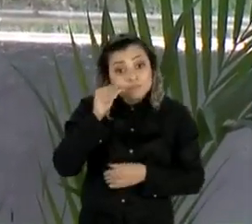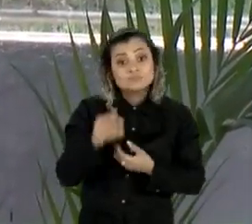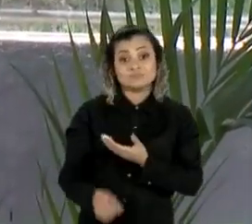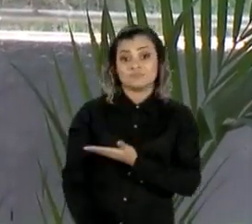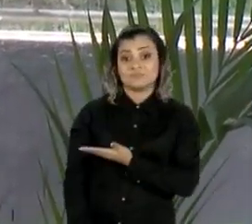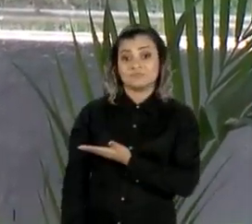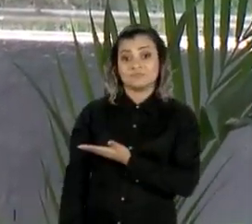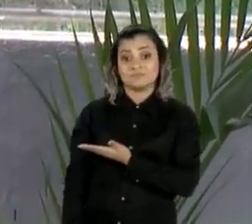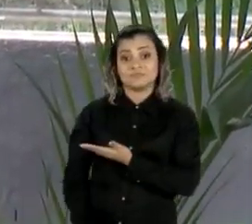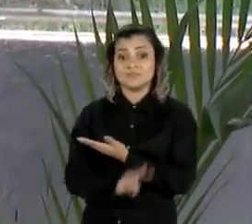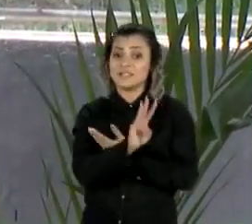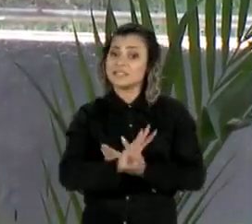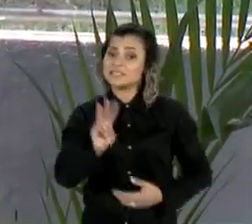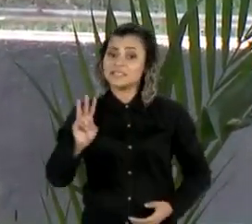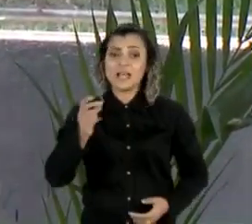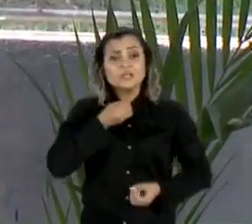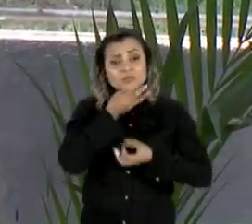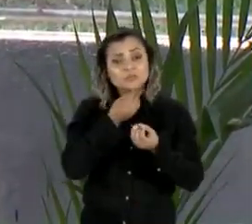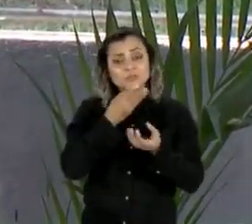entrar no site